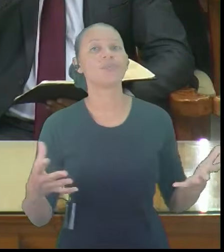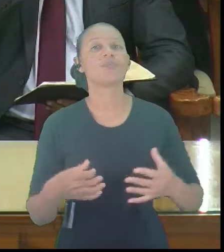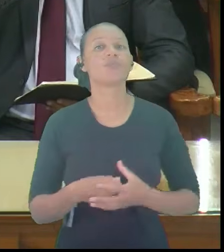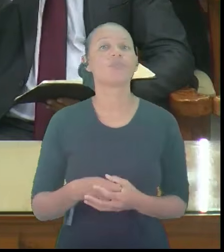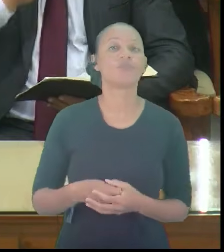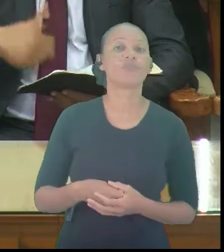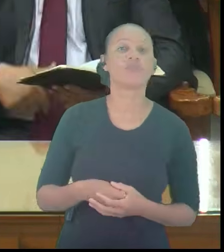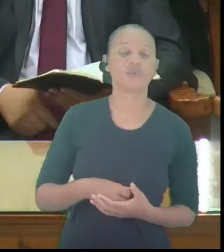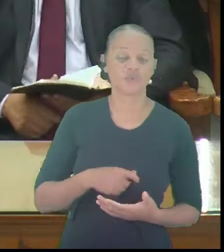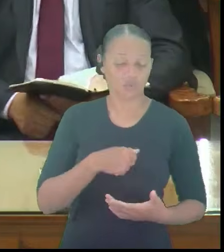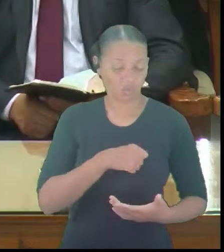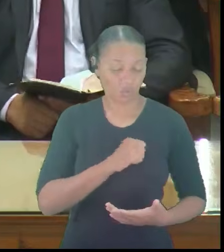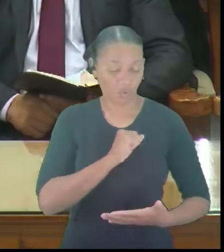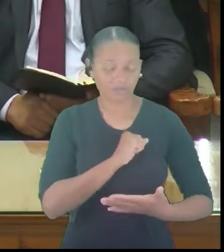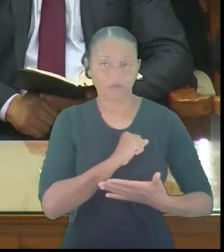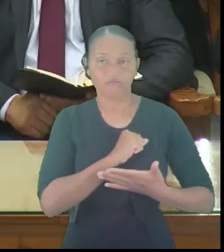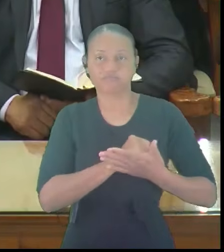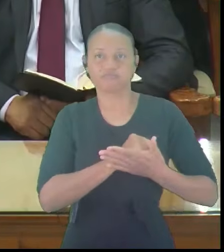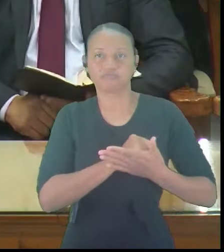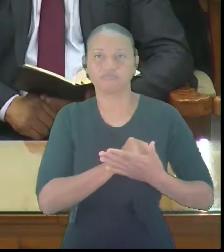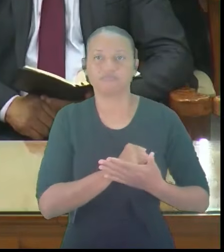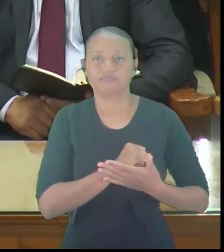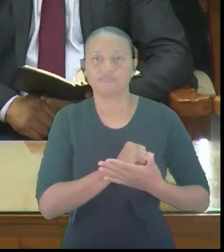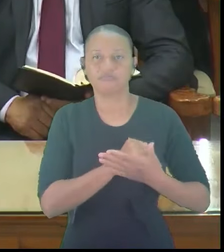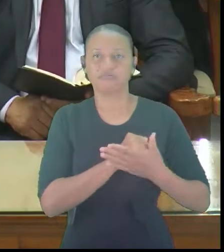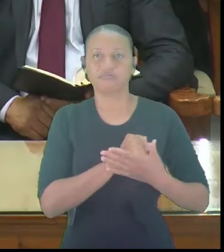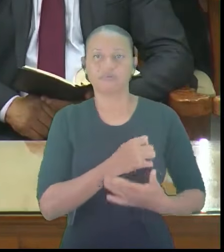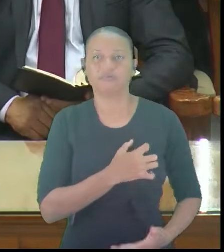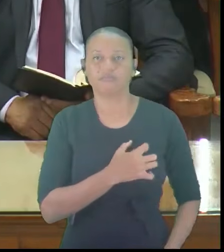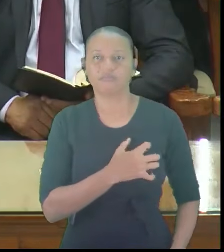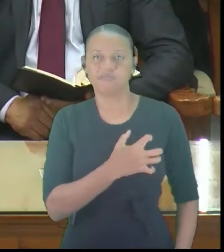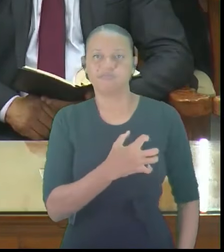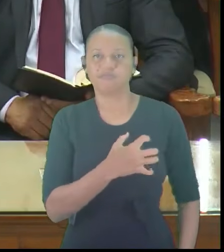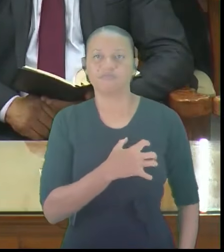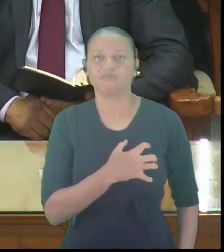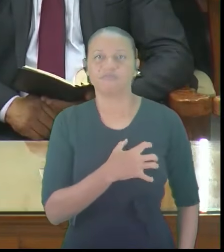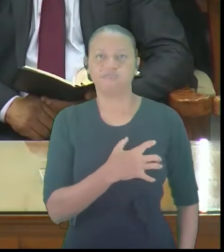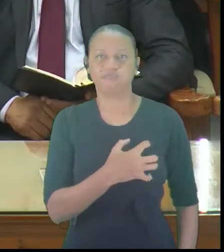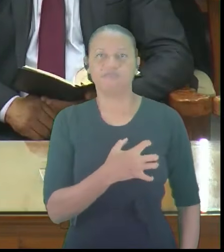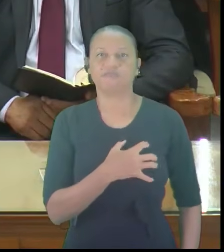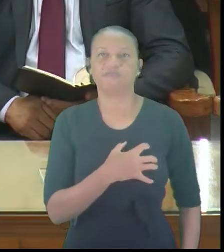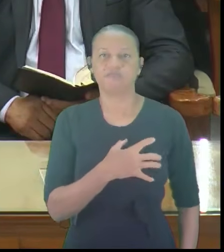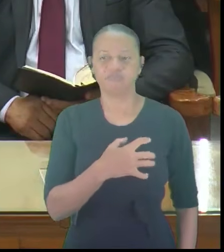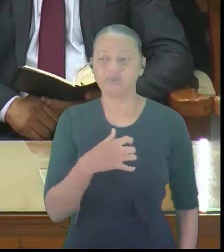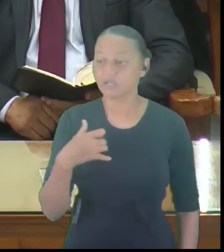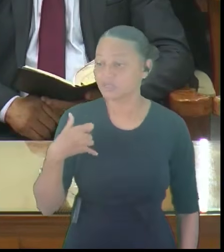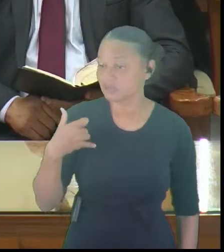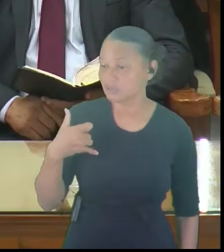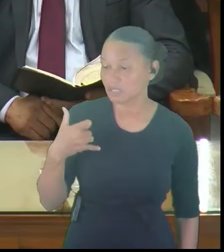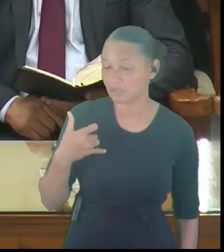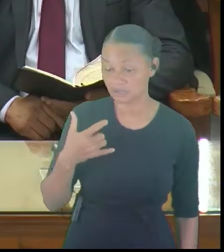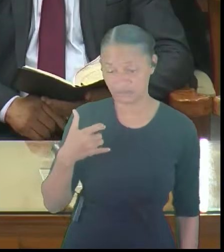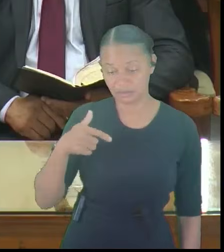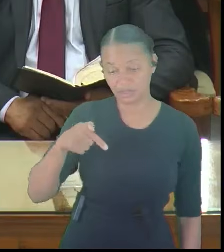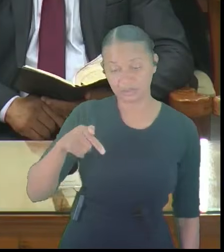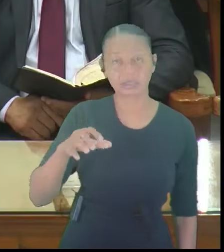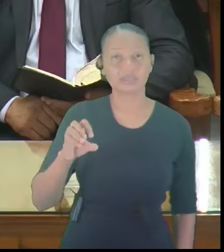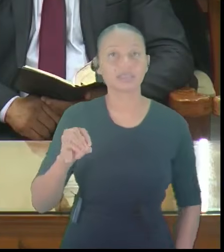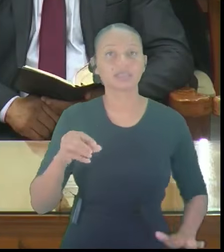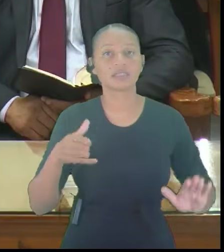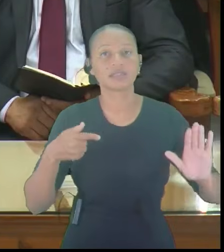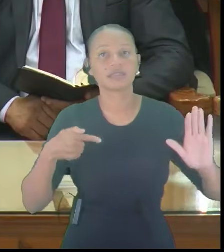coraçãozinho fazendo tum-tum, tum-tum, tum-tum. Quantos anos você tem? Quem já tem 70 anos aqui, levante a